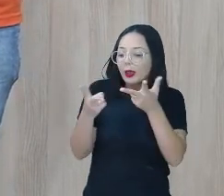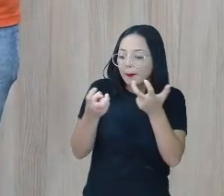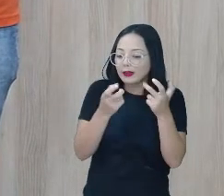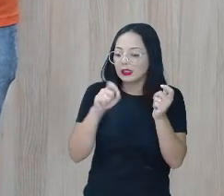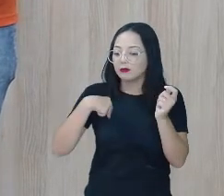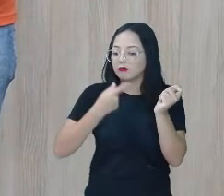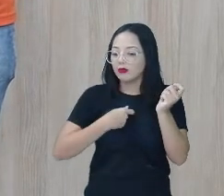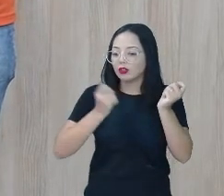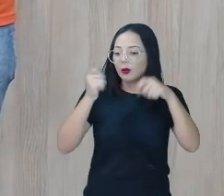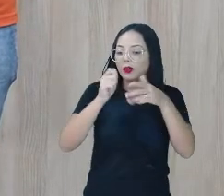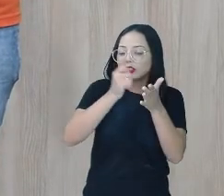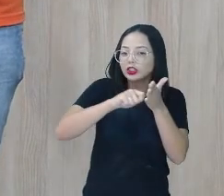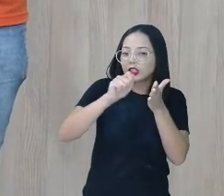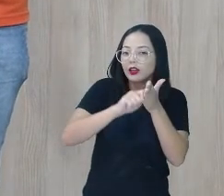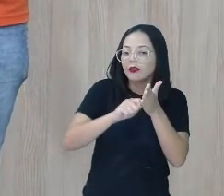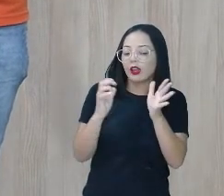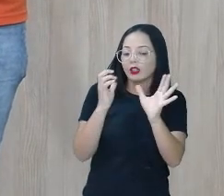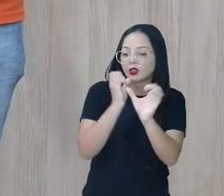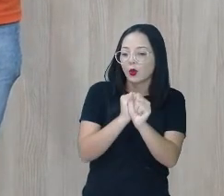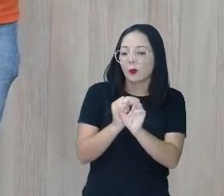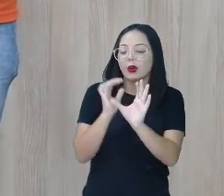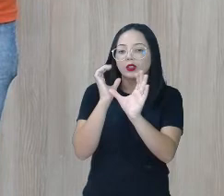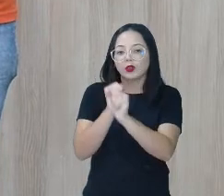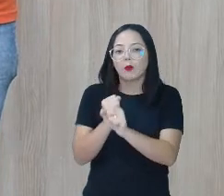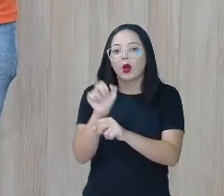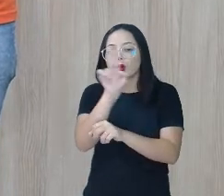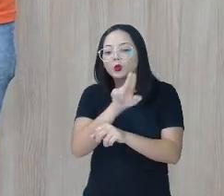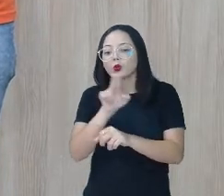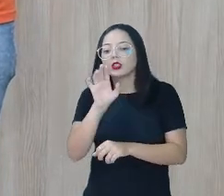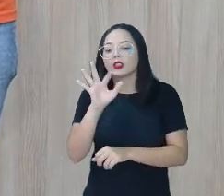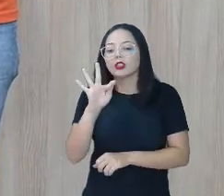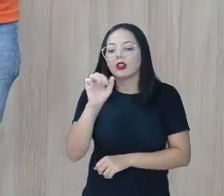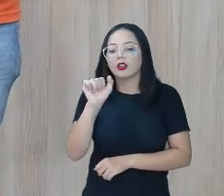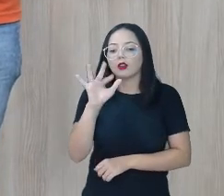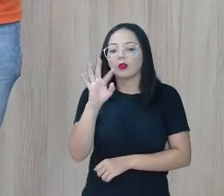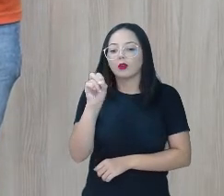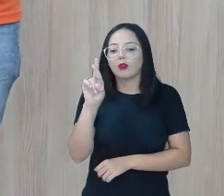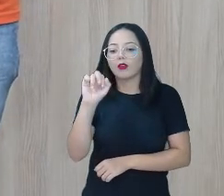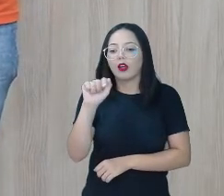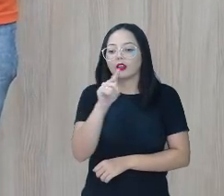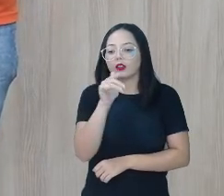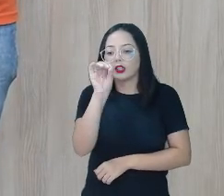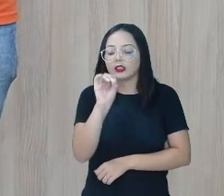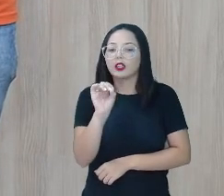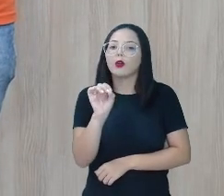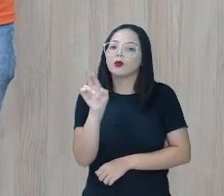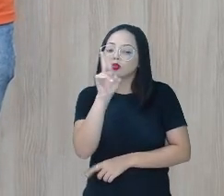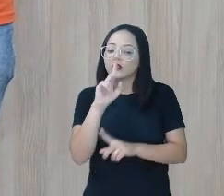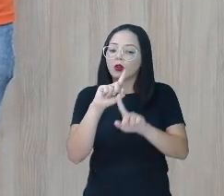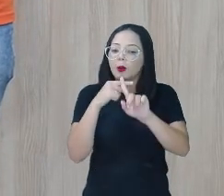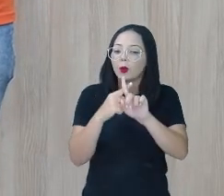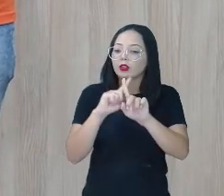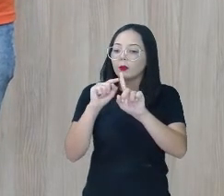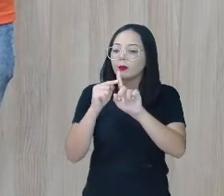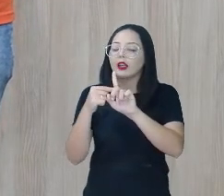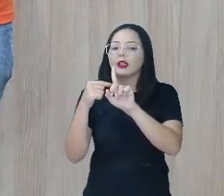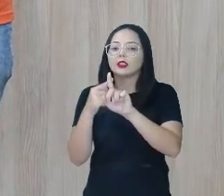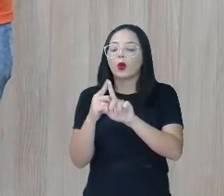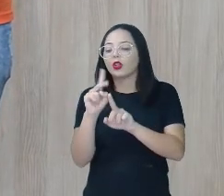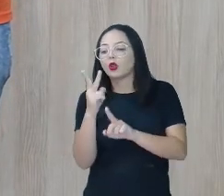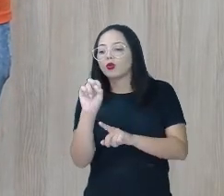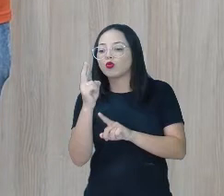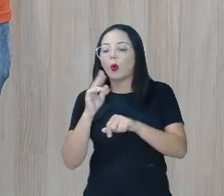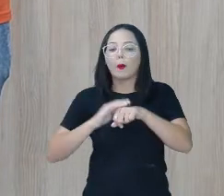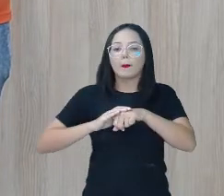pode escrever essa soma através de uma fatoração, né? Através de um produto, de uma multiplicação de dois ou